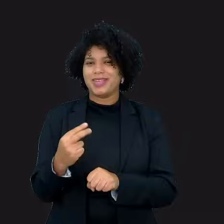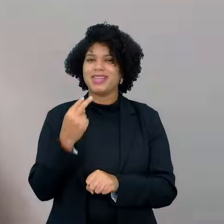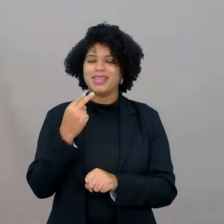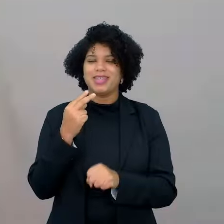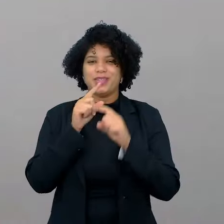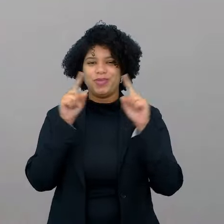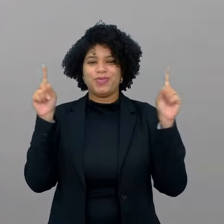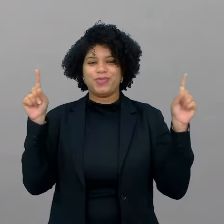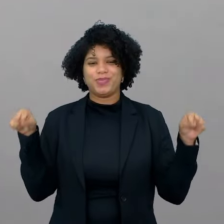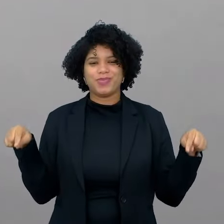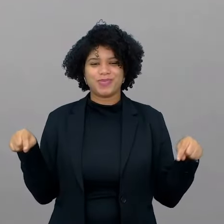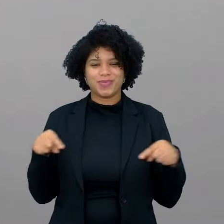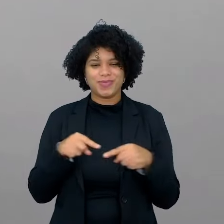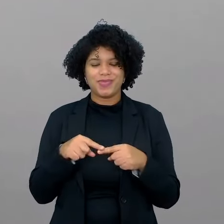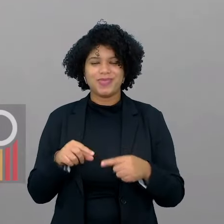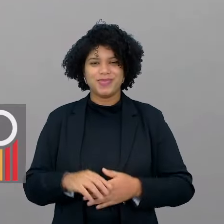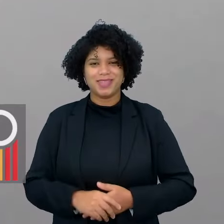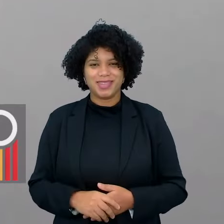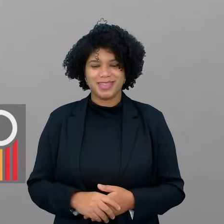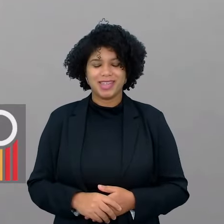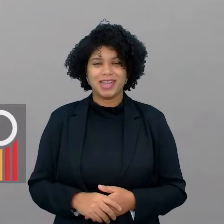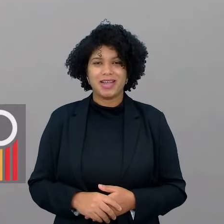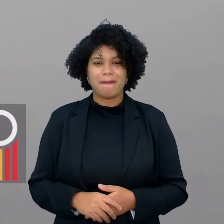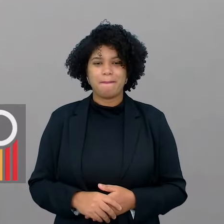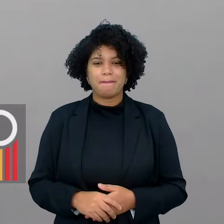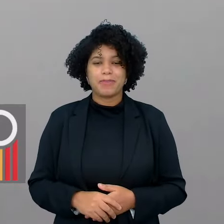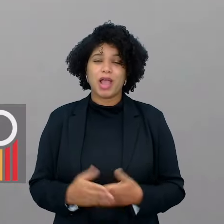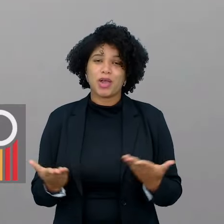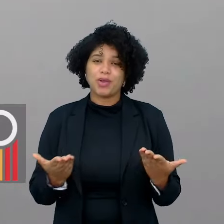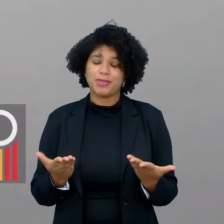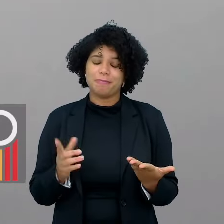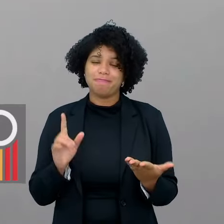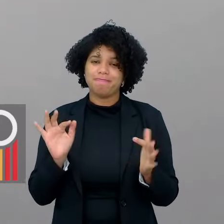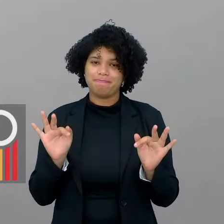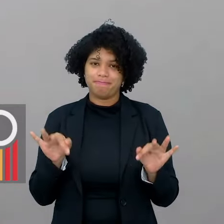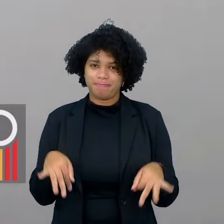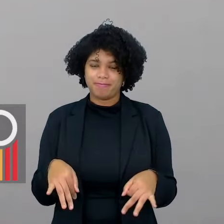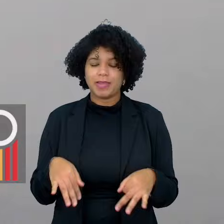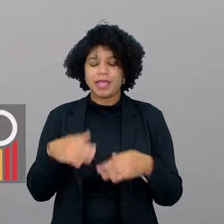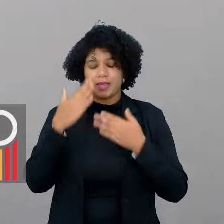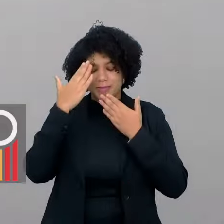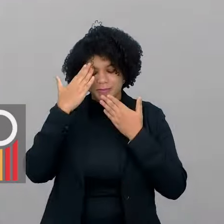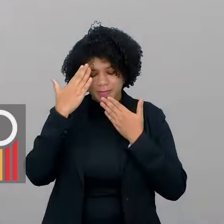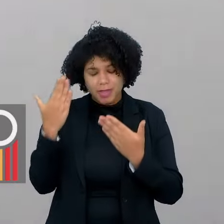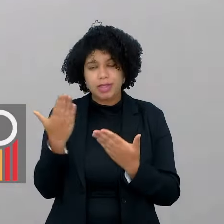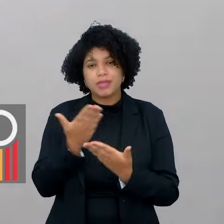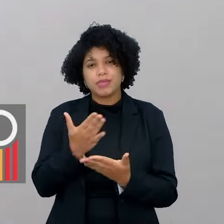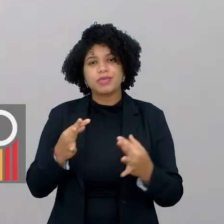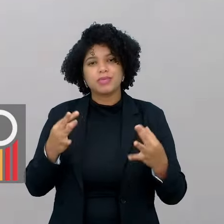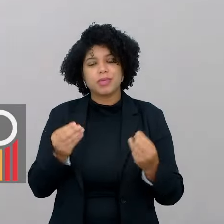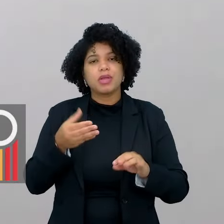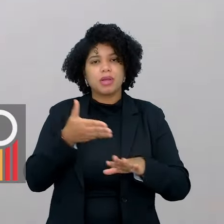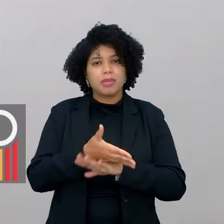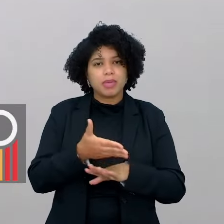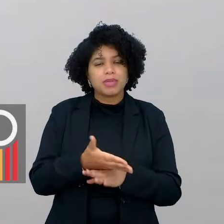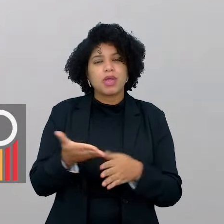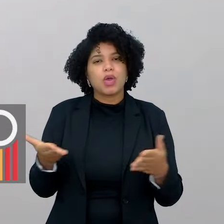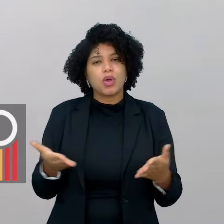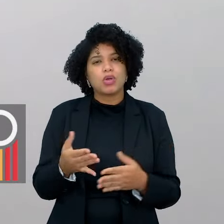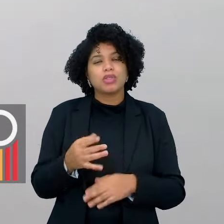cheia e eu poder fazer a despedida. Eu agradeço a presença de cada um que ficou aqui